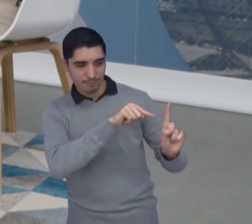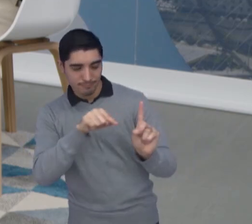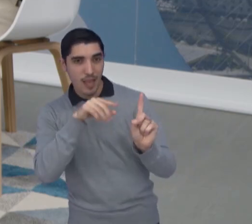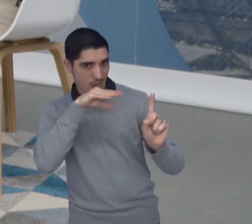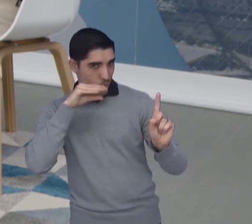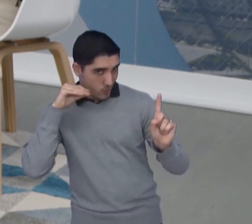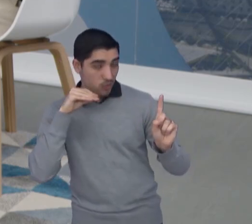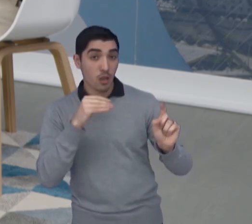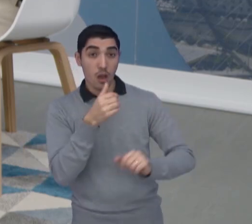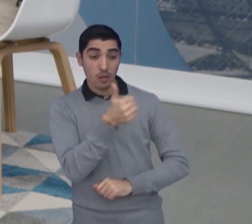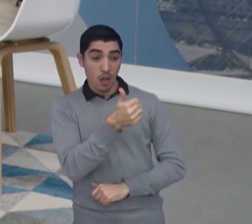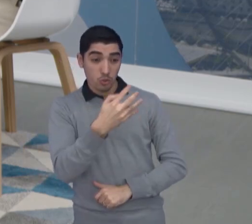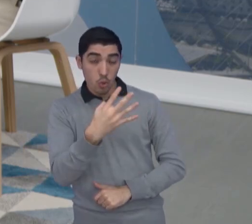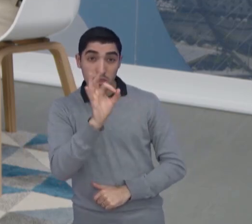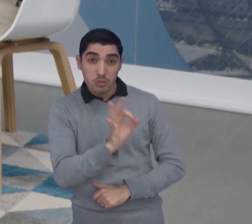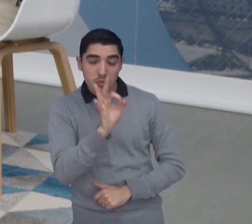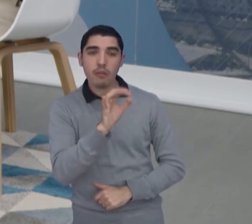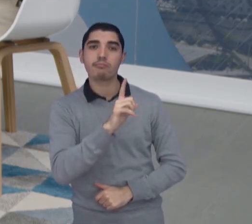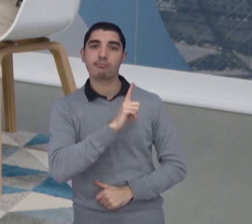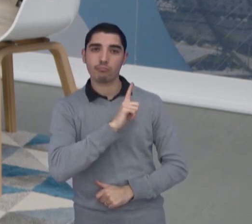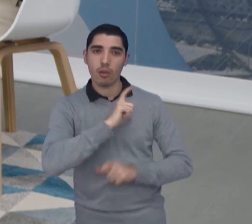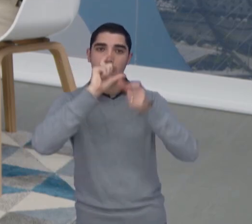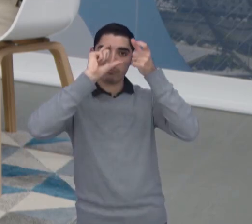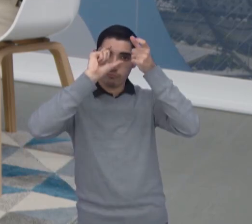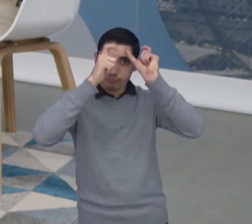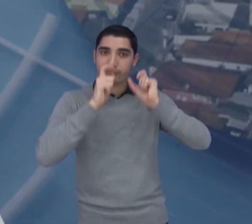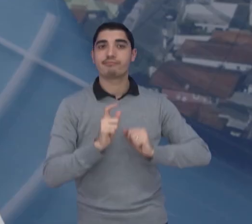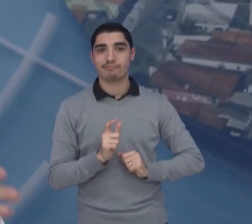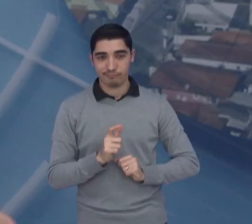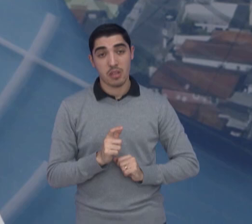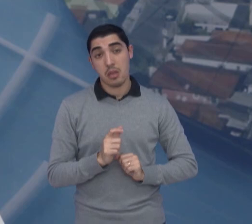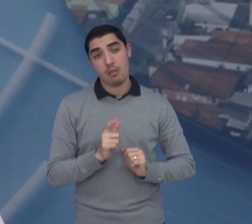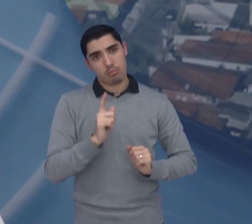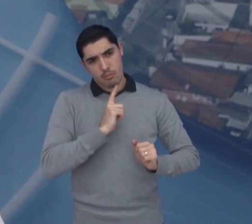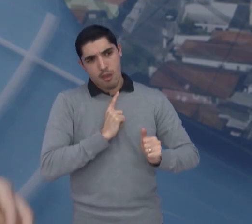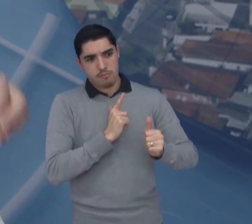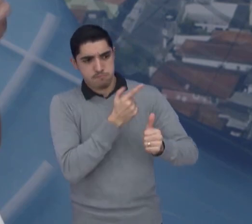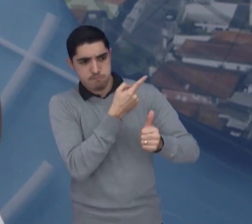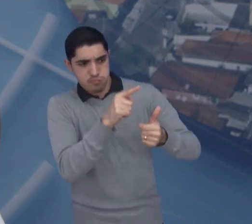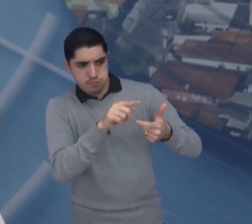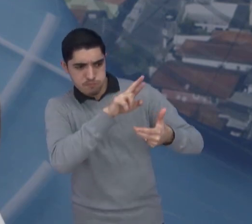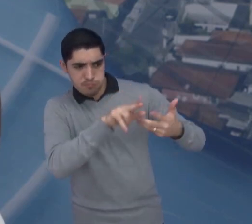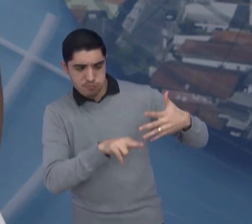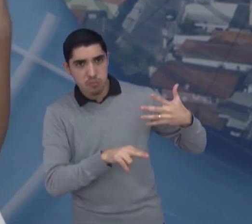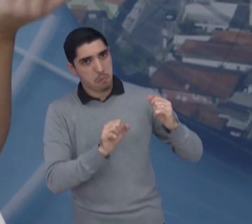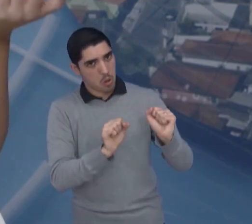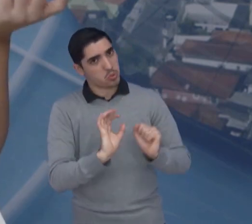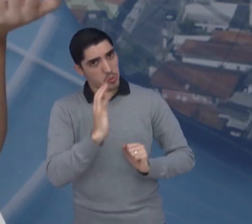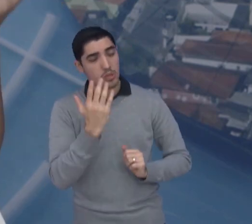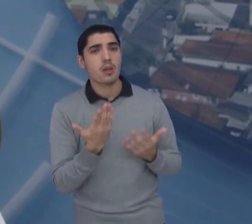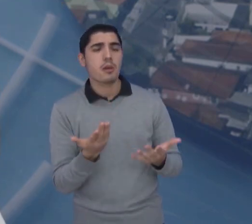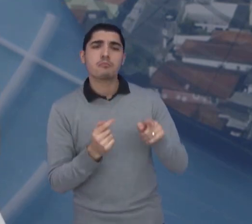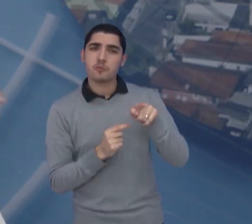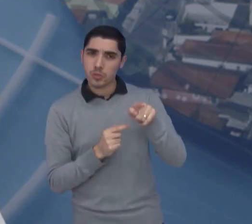vivem com transtornos mentais, né? Que aí podem ser diversos também, alguns que eu já mencionei. Você que está no dia a dia